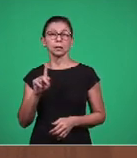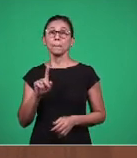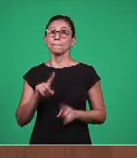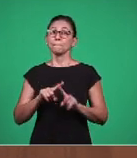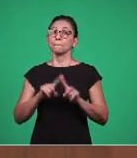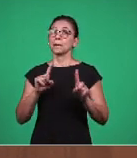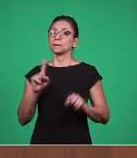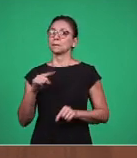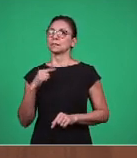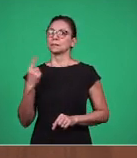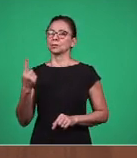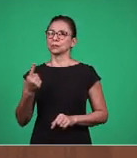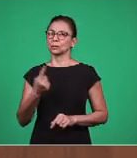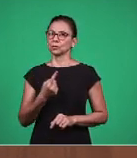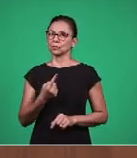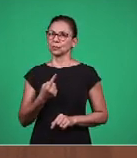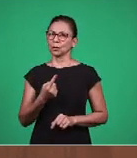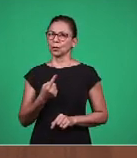nesse período,